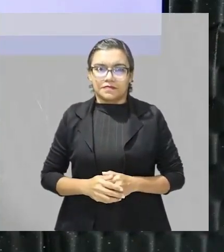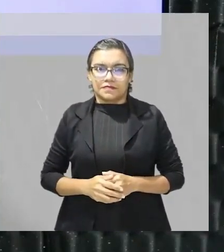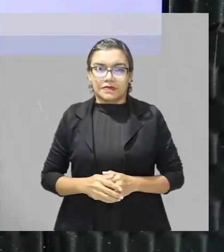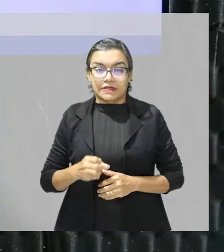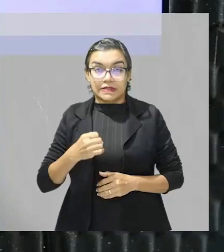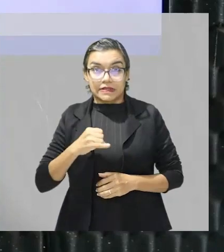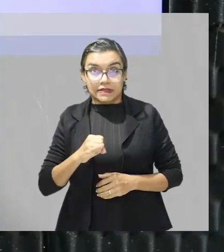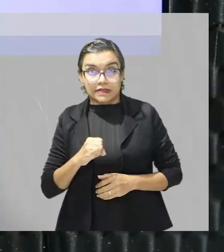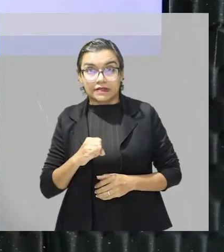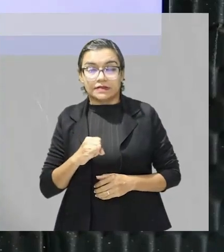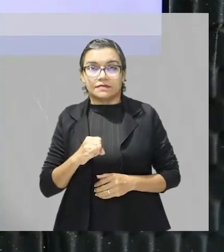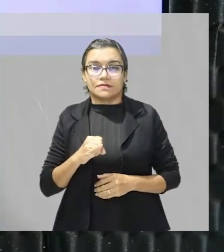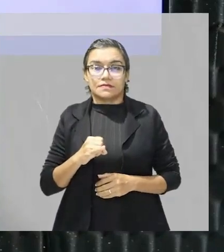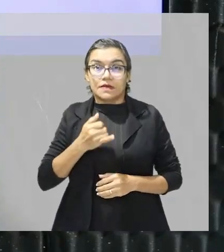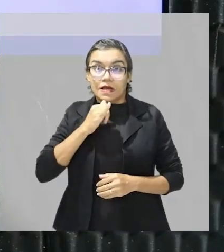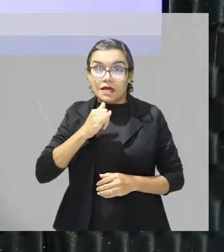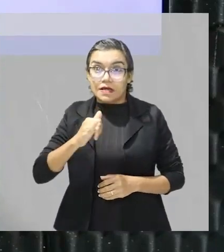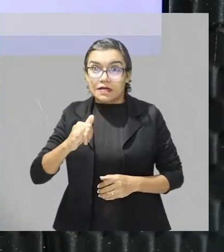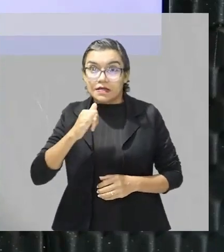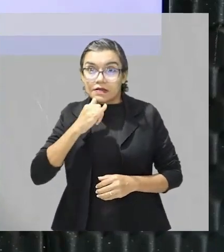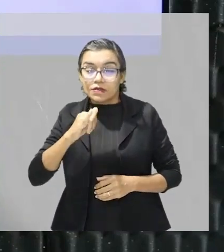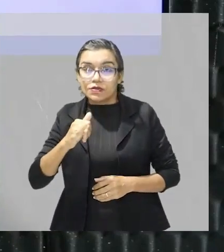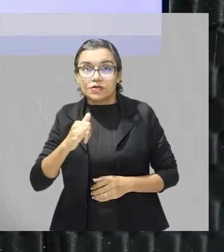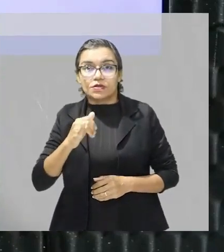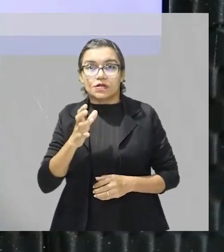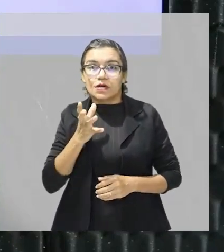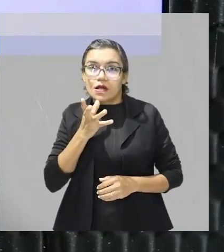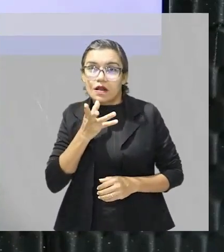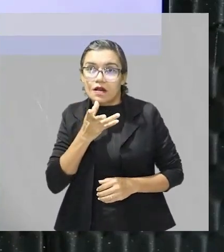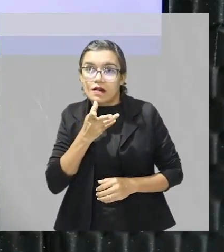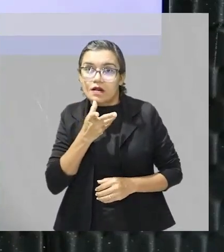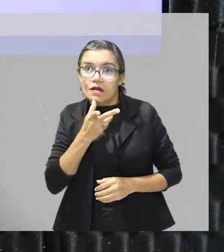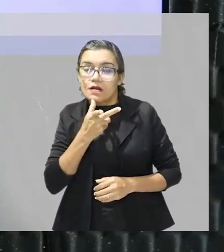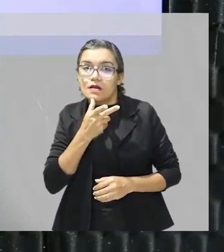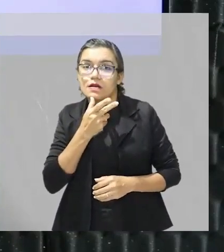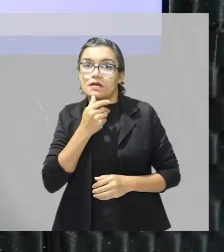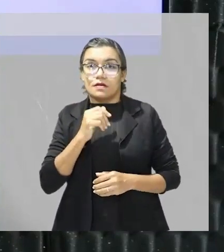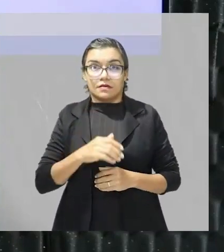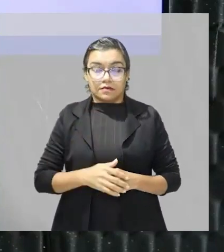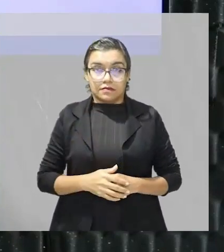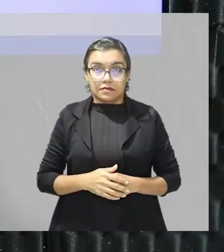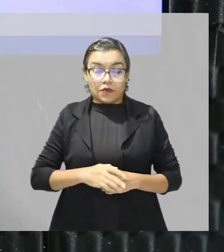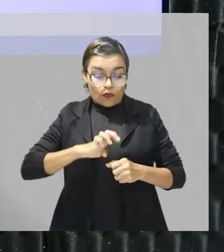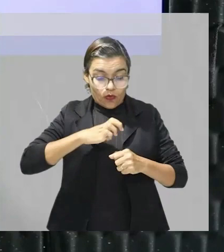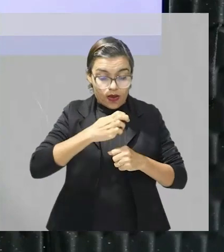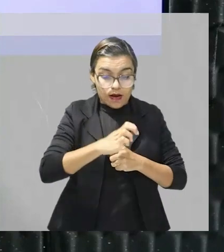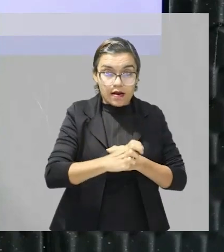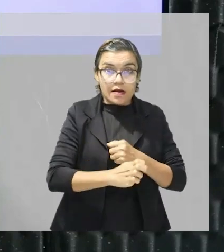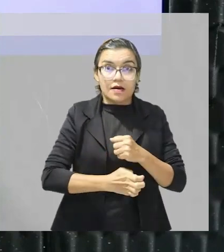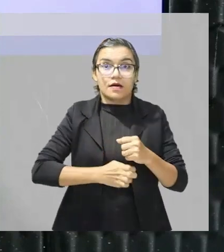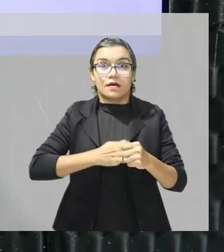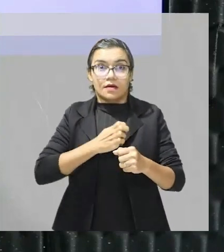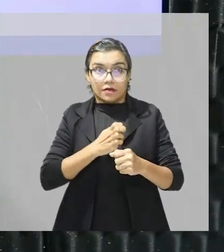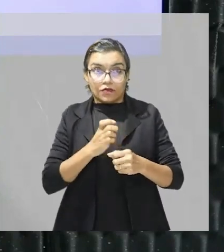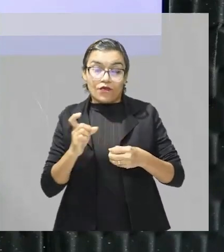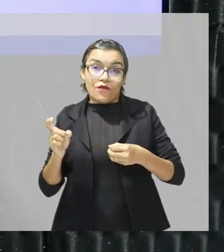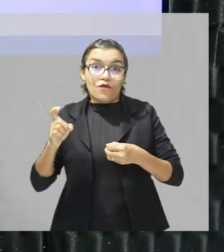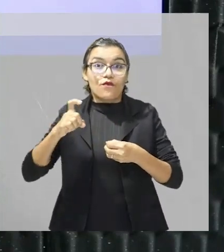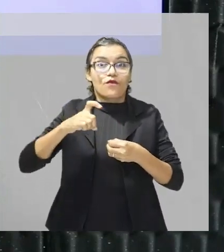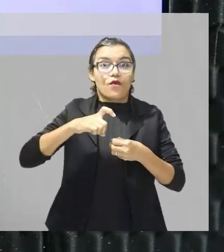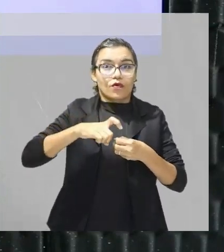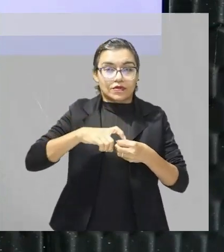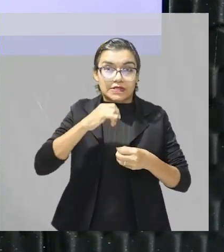ela fosse cessada a gente cessar esse fornecimento de energia os elétrons irão voltar